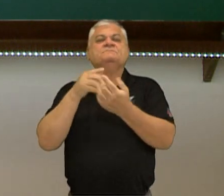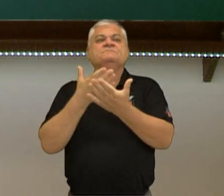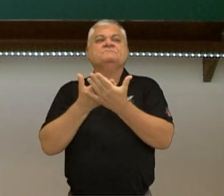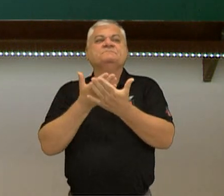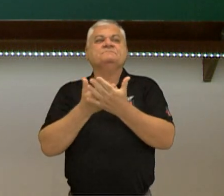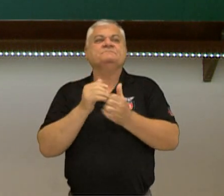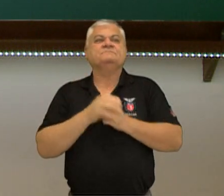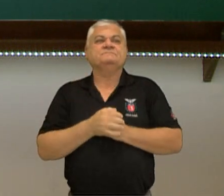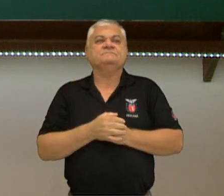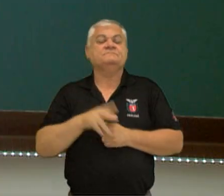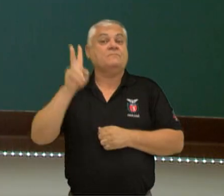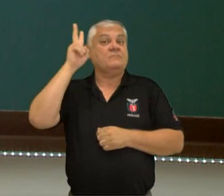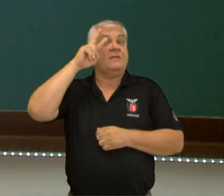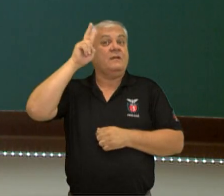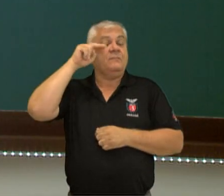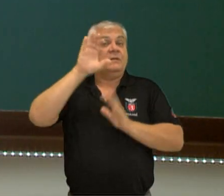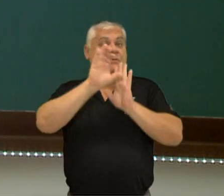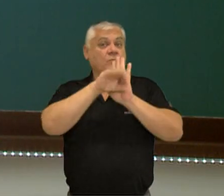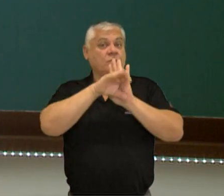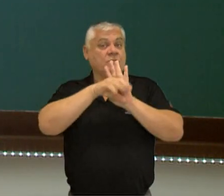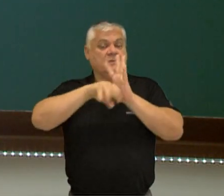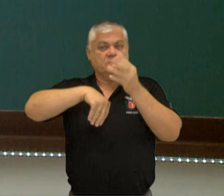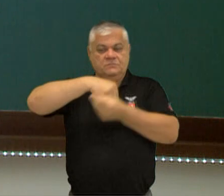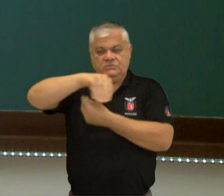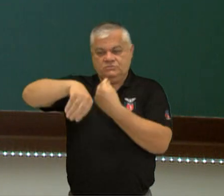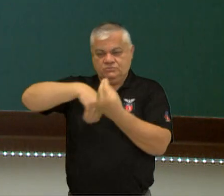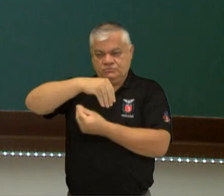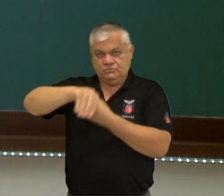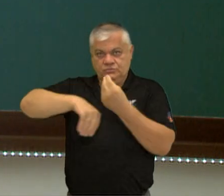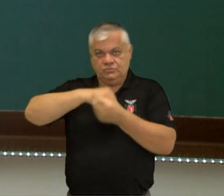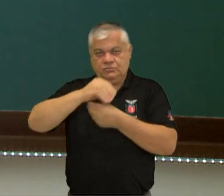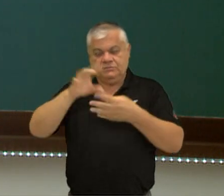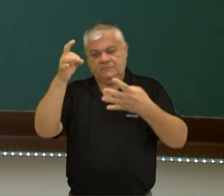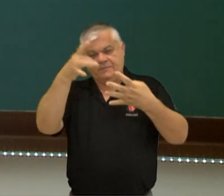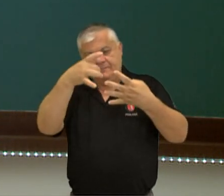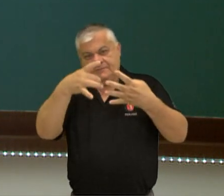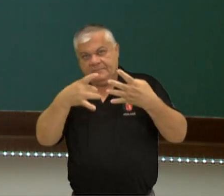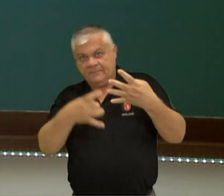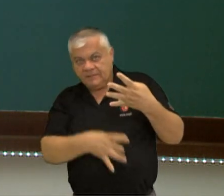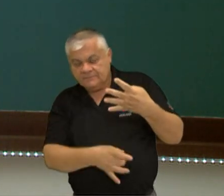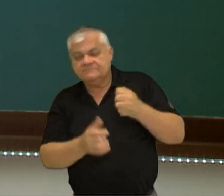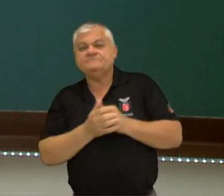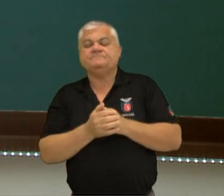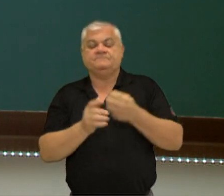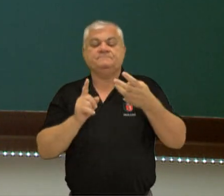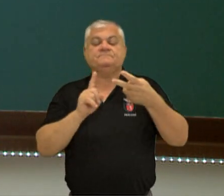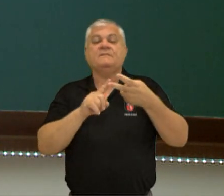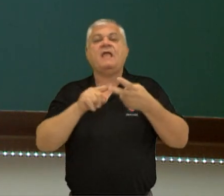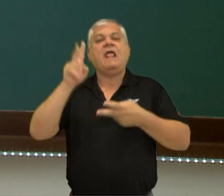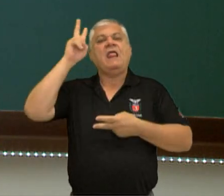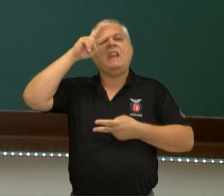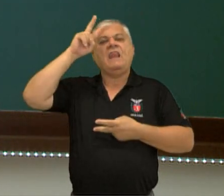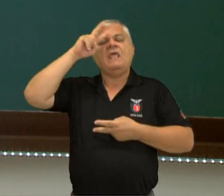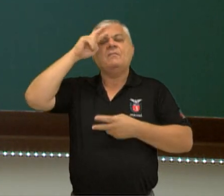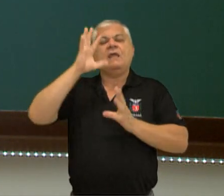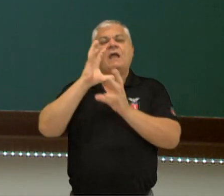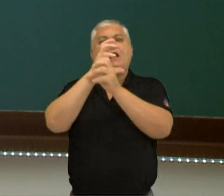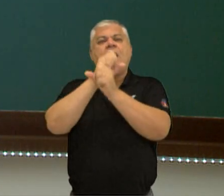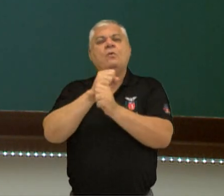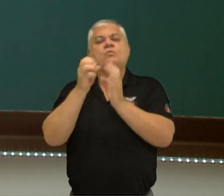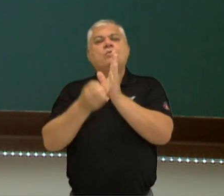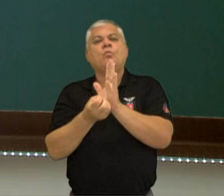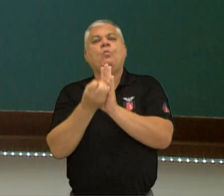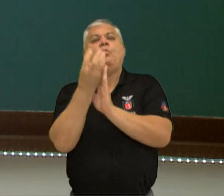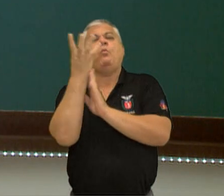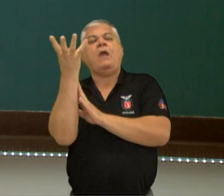hoje: relembrar o conceito de misturas e suas classificações, relembrar os cálculos de concentração e